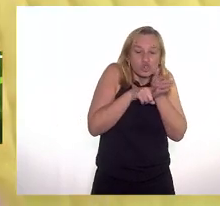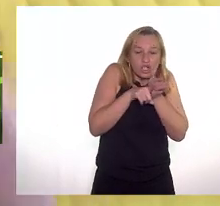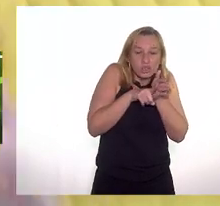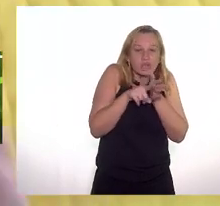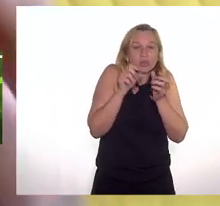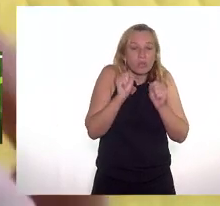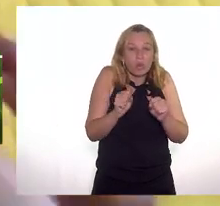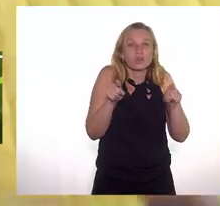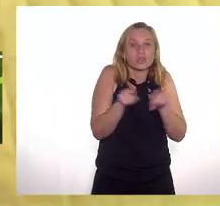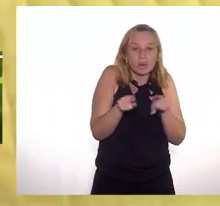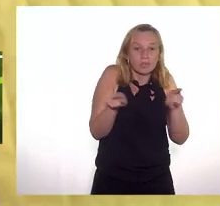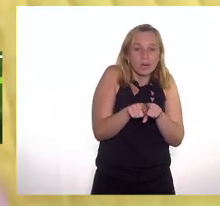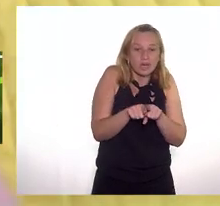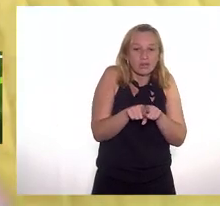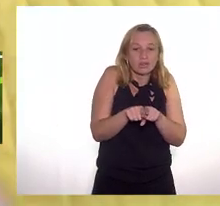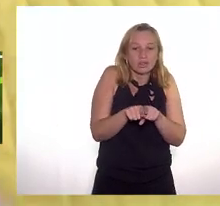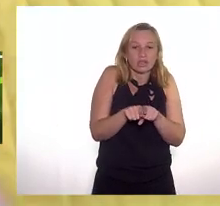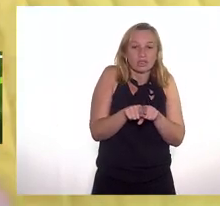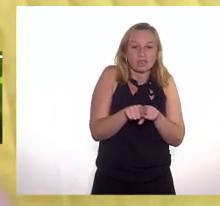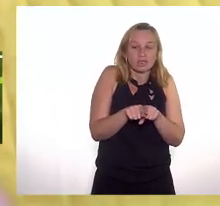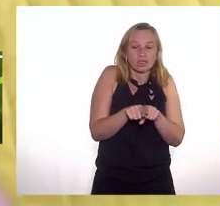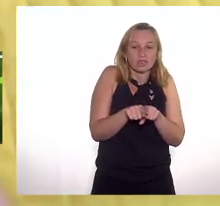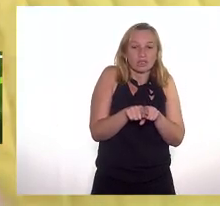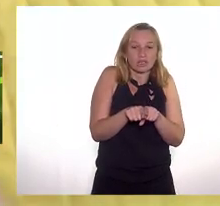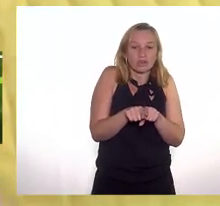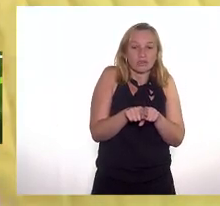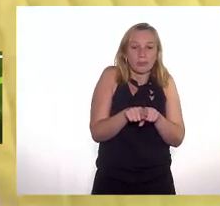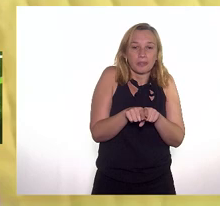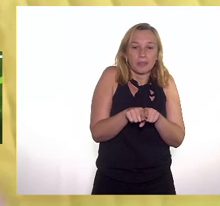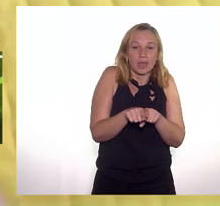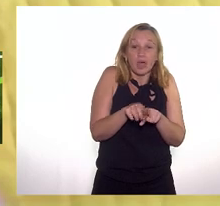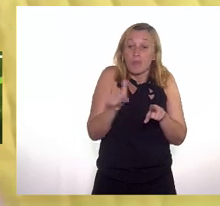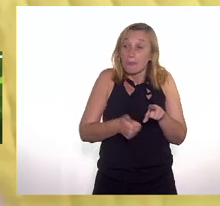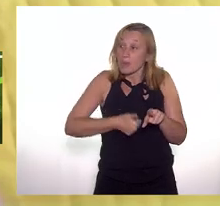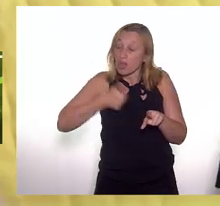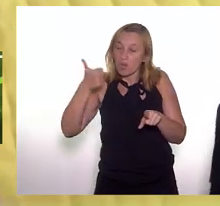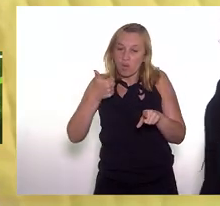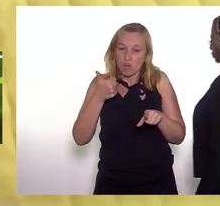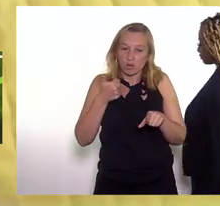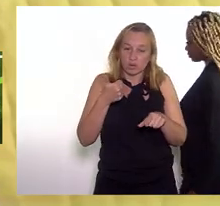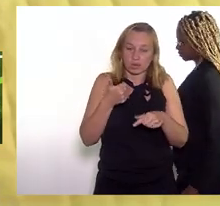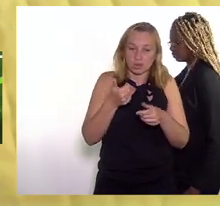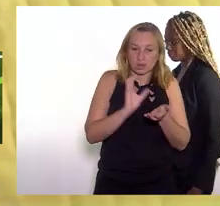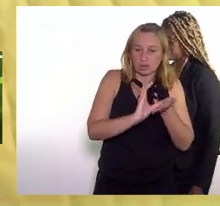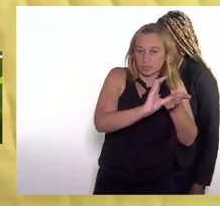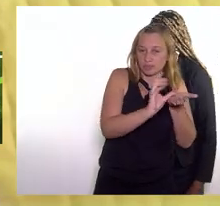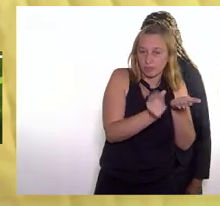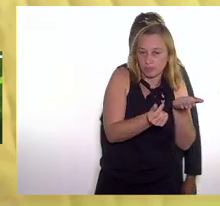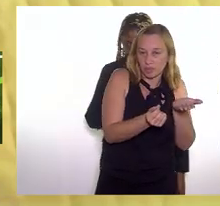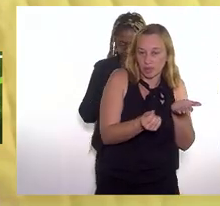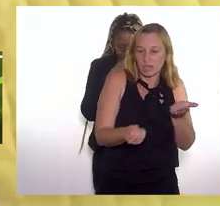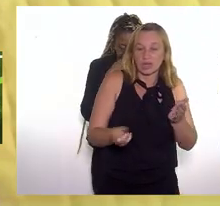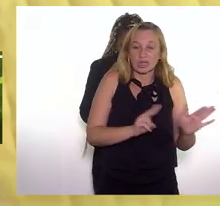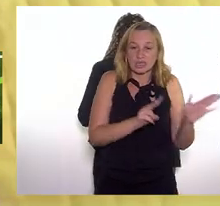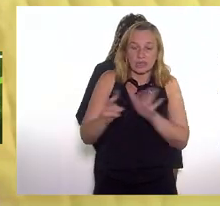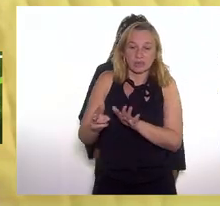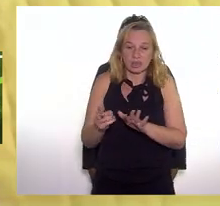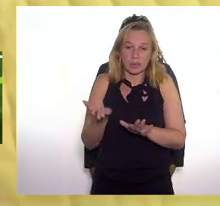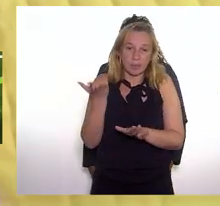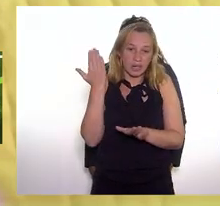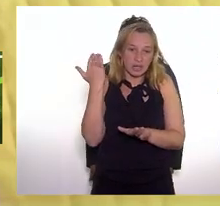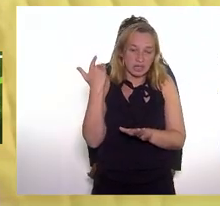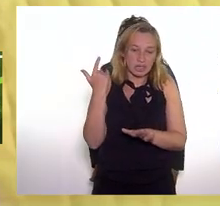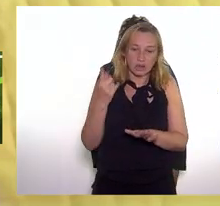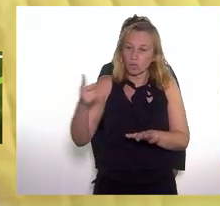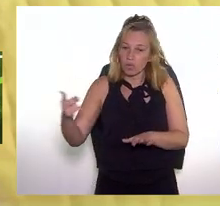fazer também uma questão de melhora no gerenciamento de recursos. Semana passada eu atendi um rapaz que veio